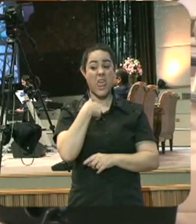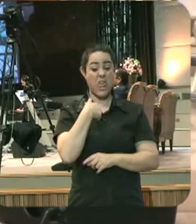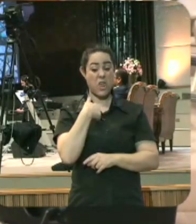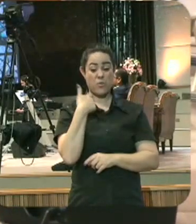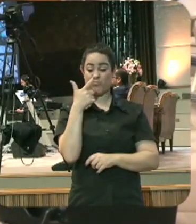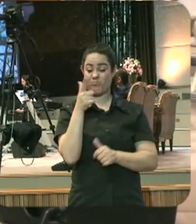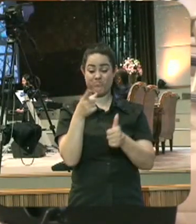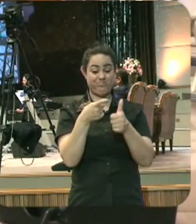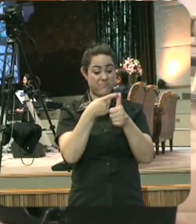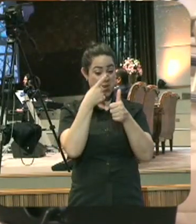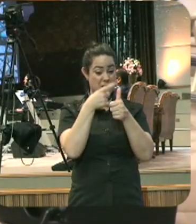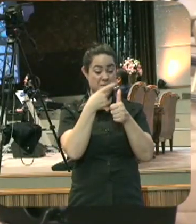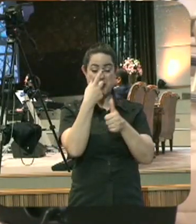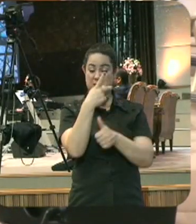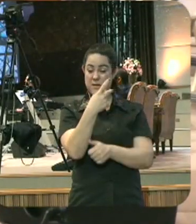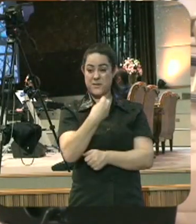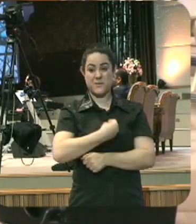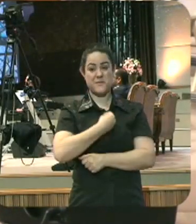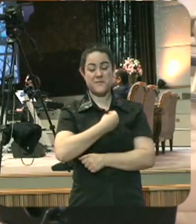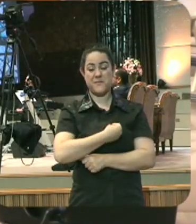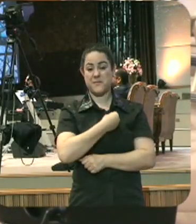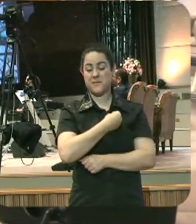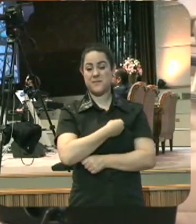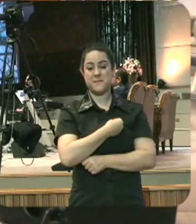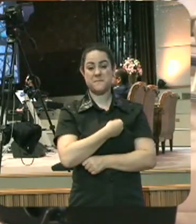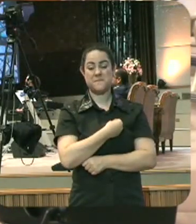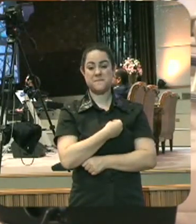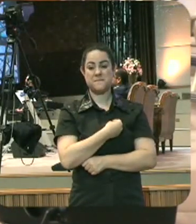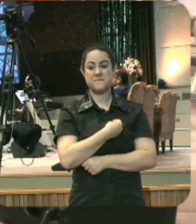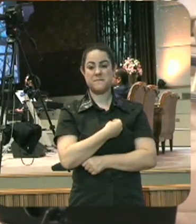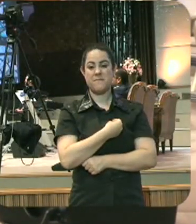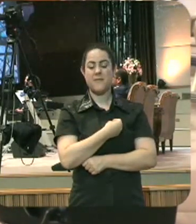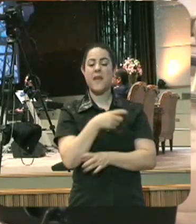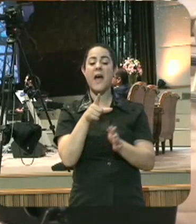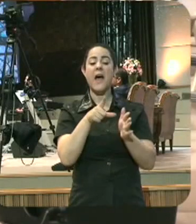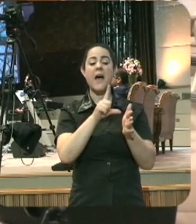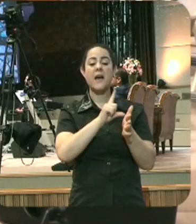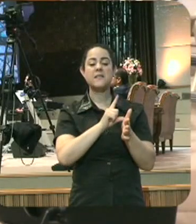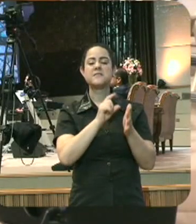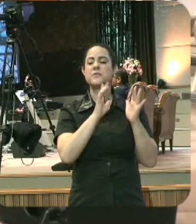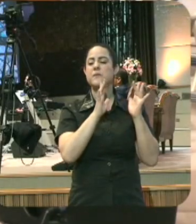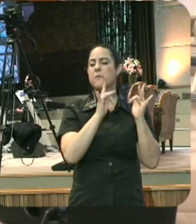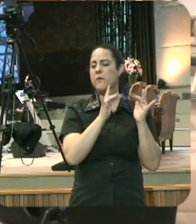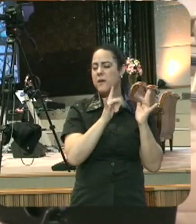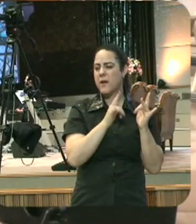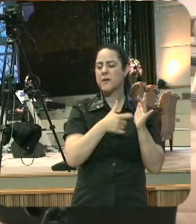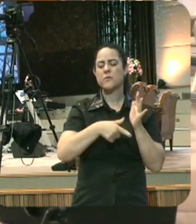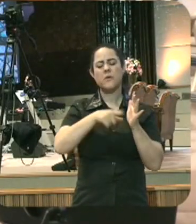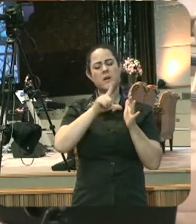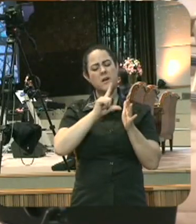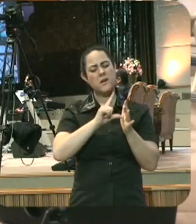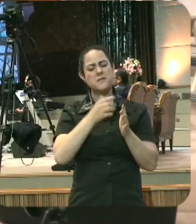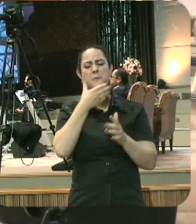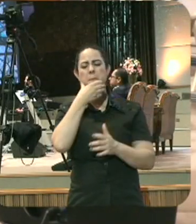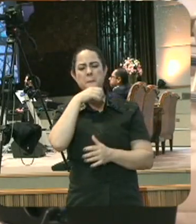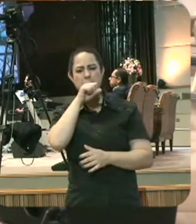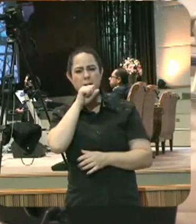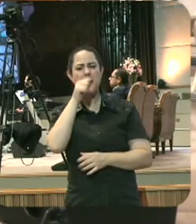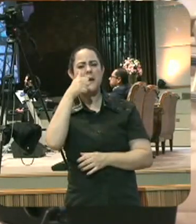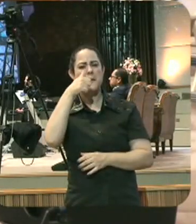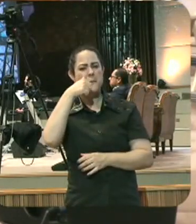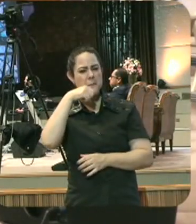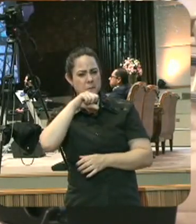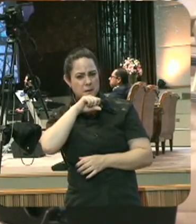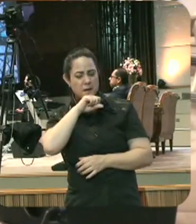em primeiro lugar na tua vida, antes do seu namorado, antes do seu pai, da sua